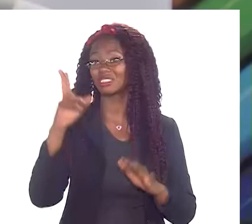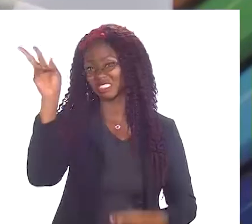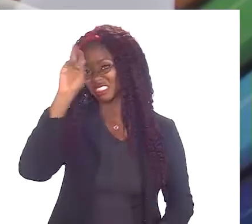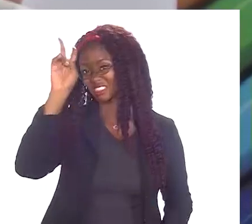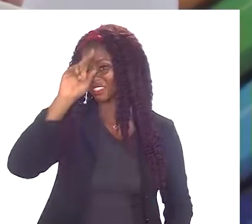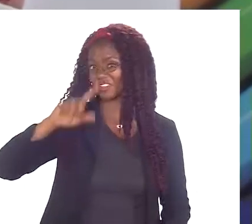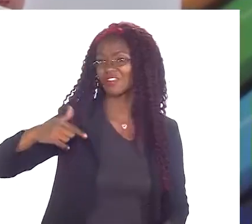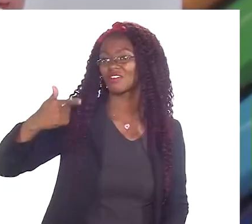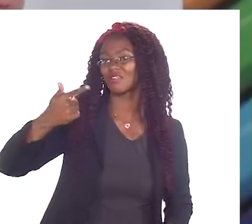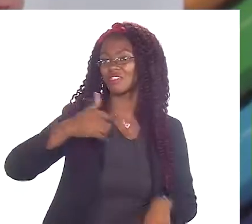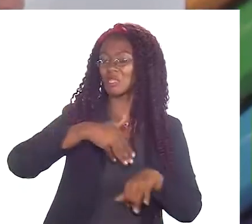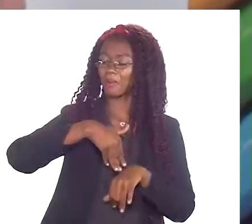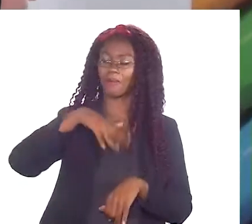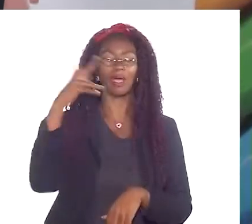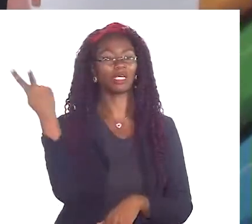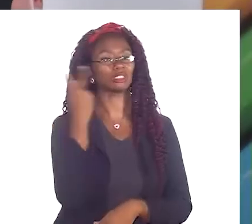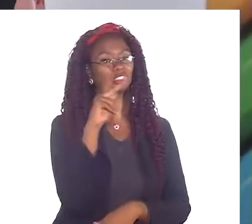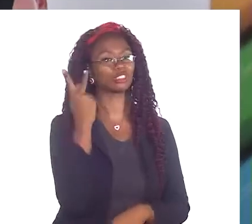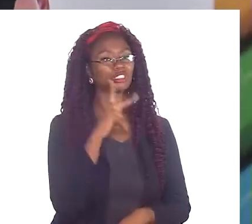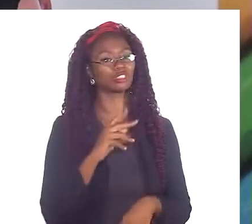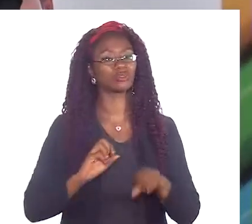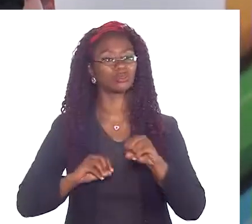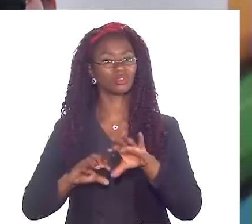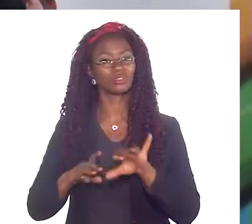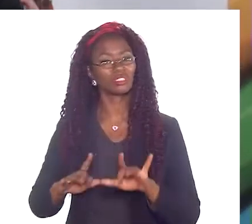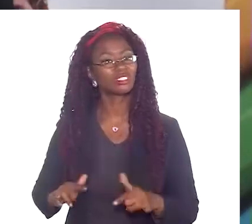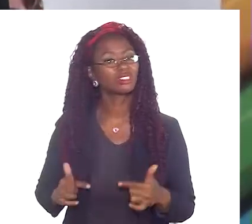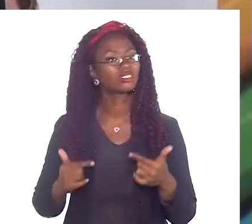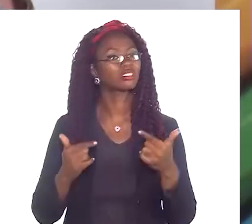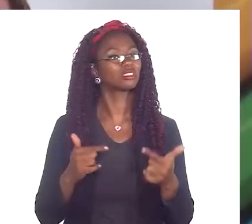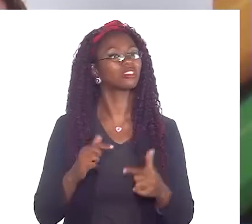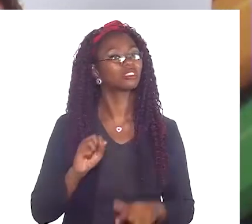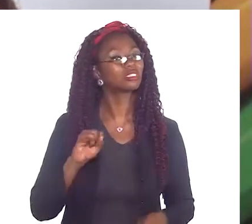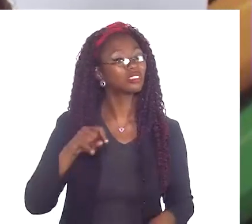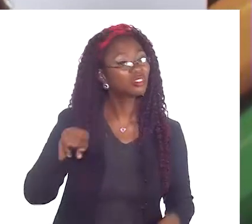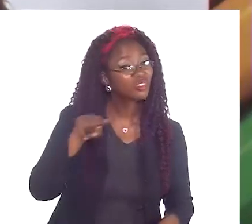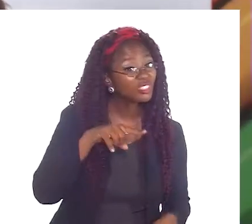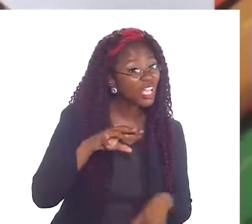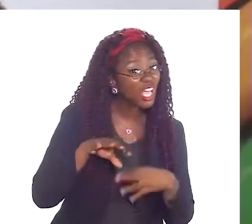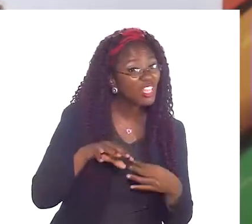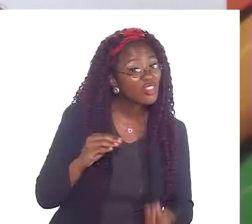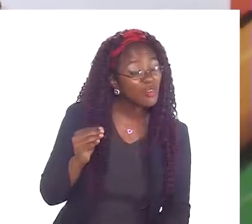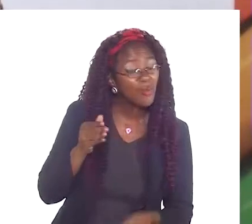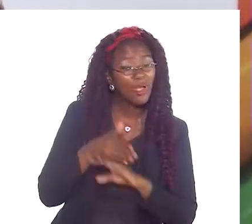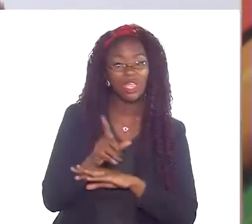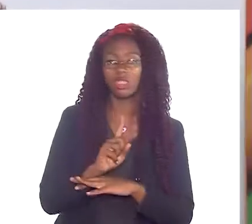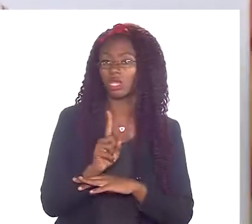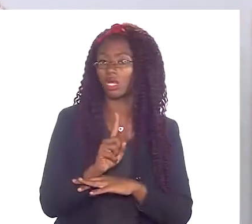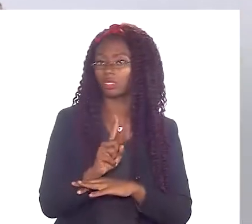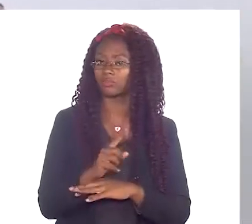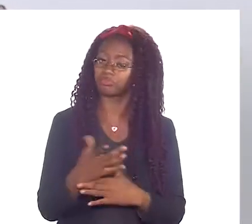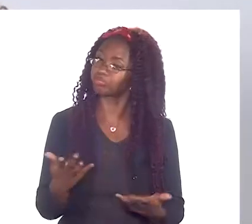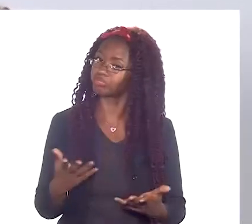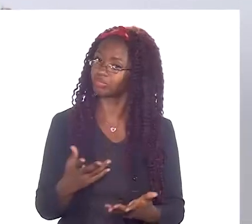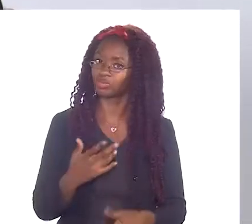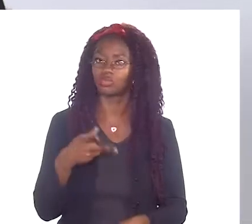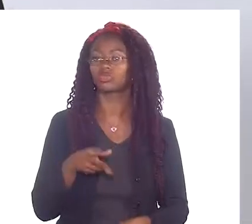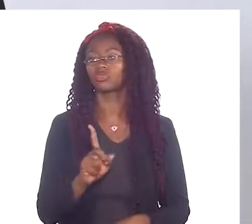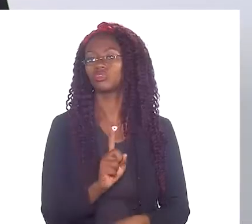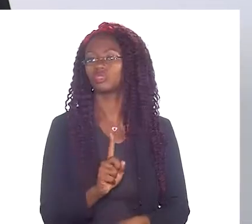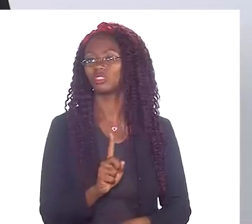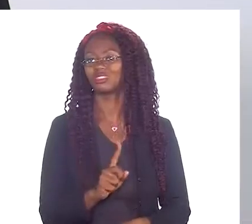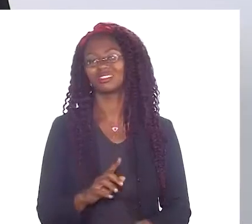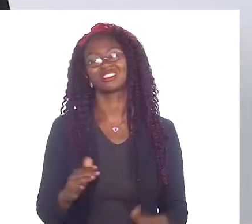na segunda-feira que vem tem muito mais histórias. Educação, se você não se envolver, não cola.